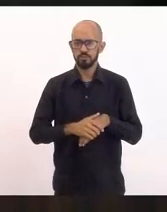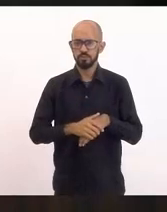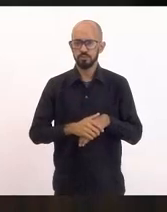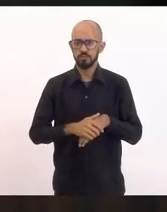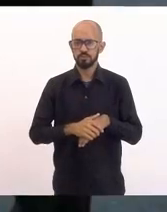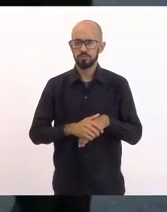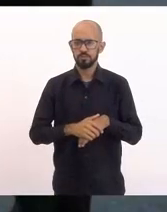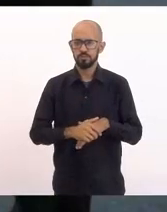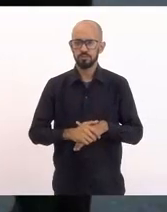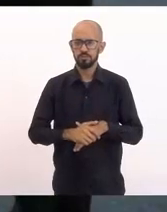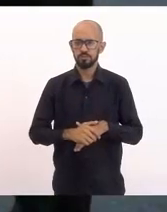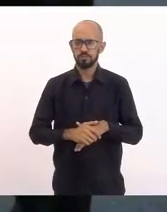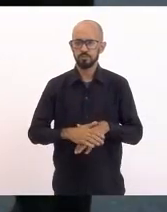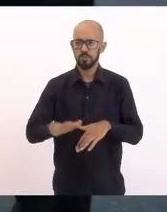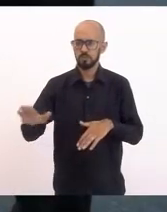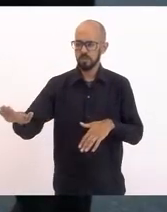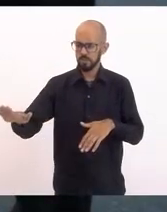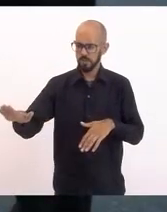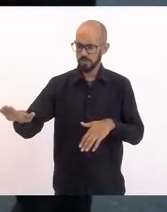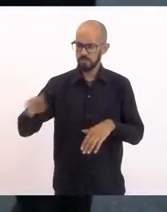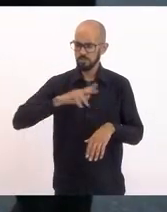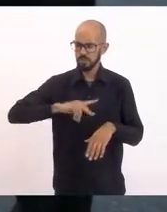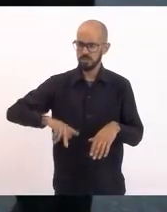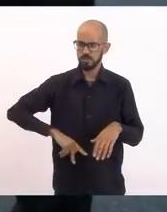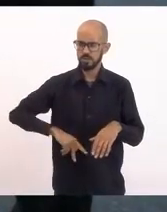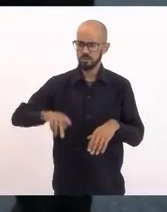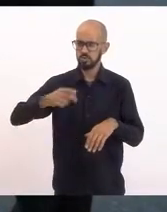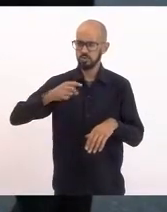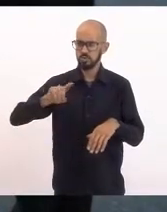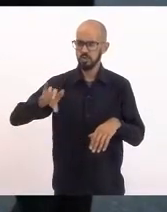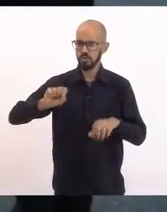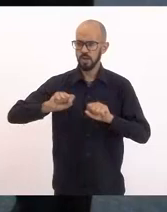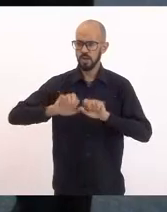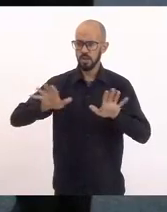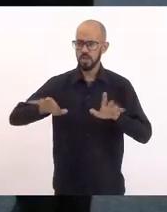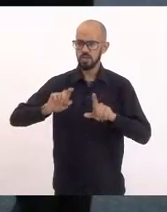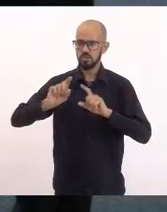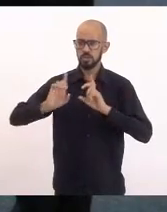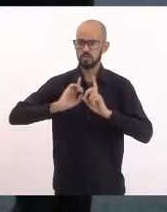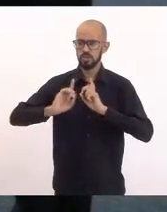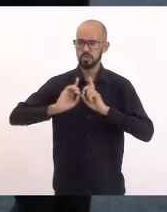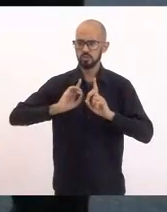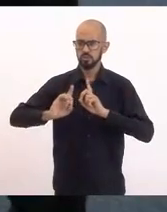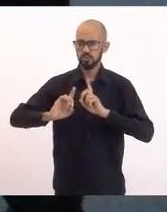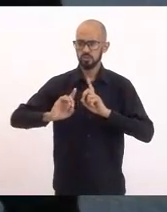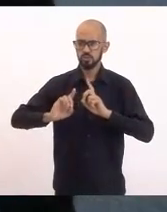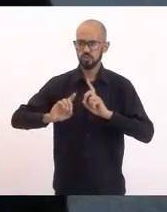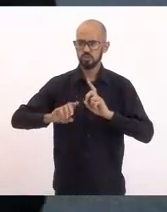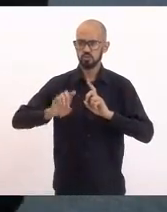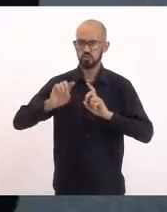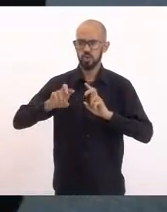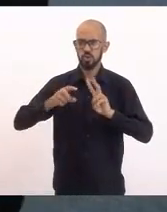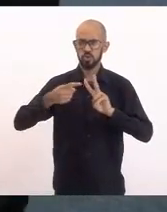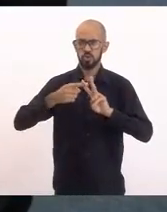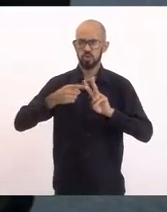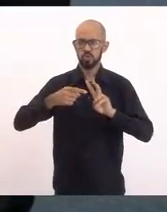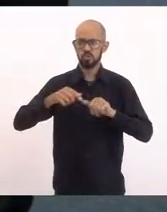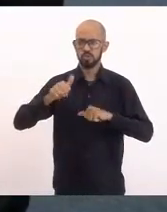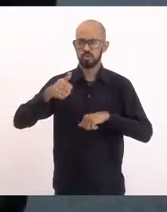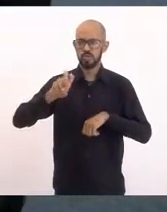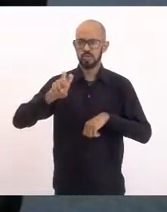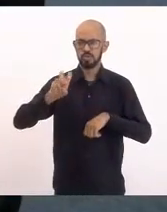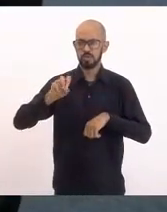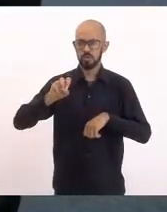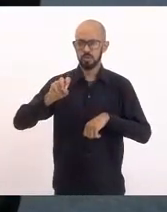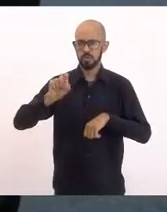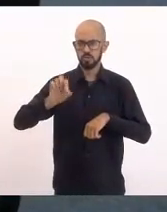favor. Presidente, deixar bem claro aqui que eu só estou vendo a gente discutir dos 150%,